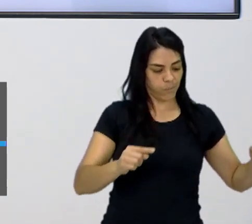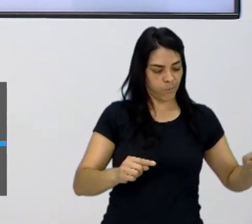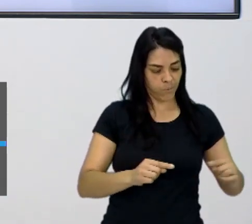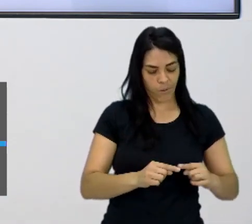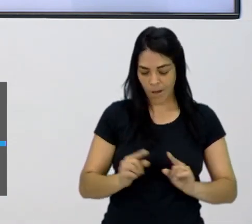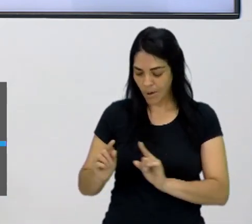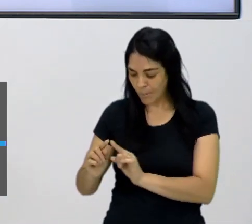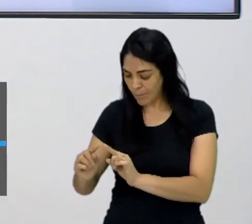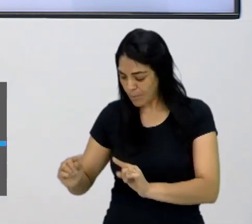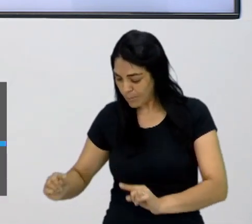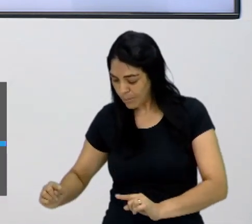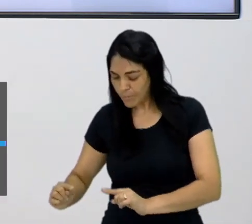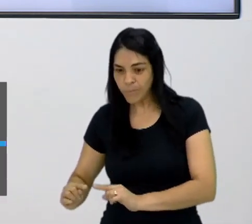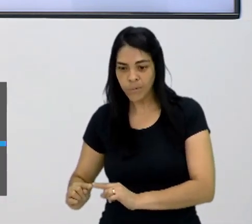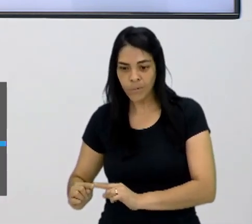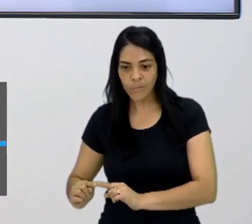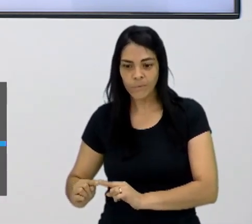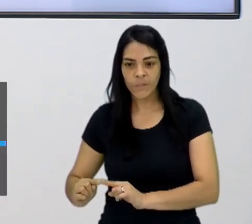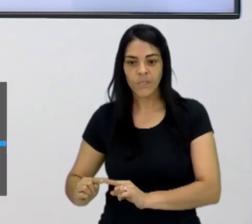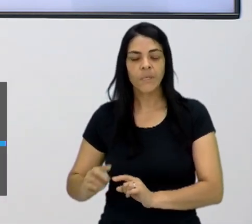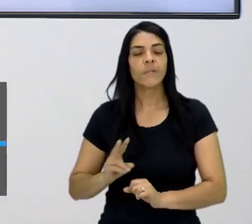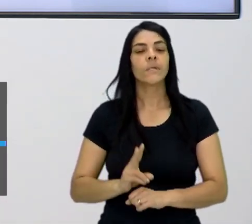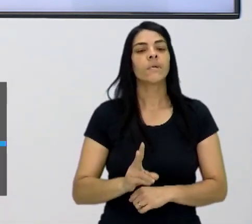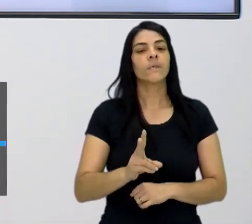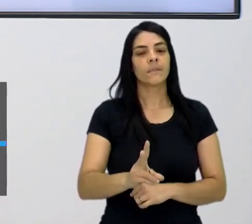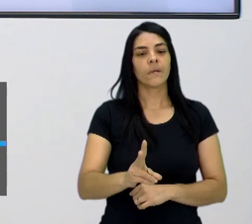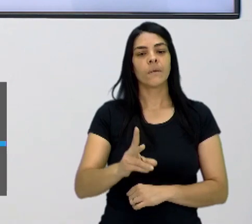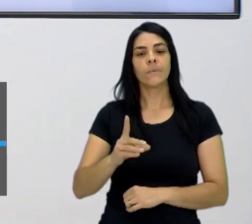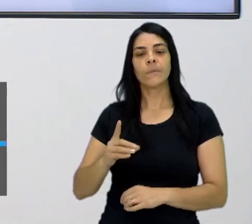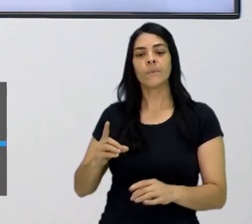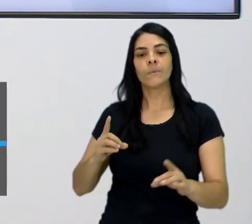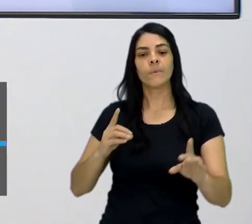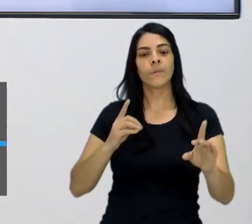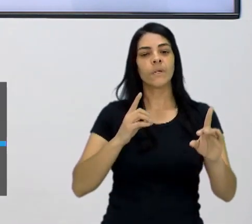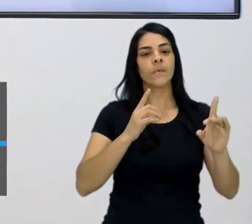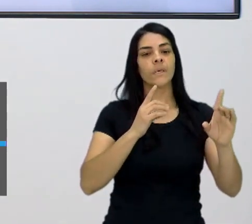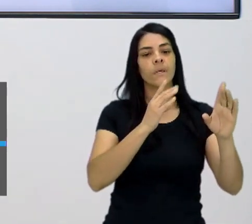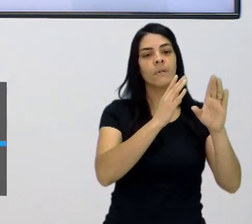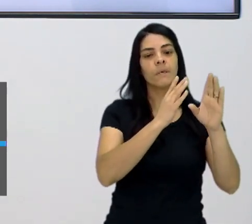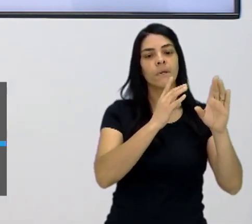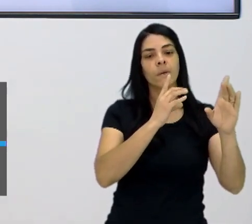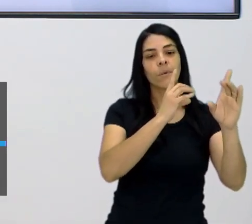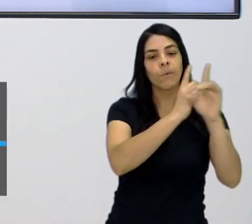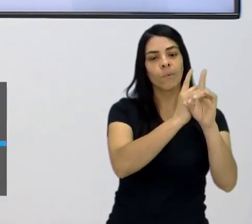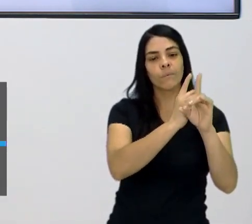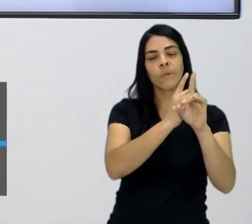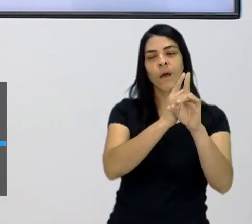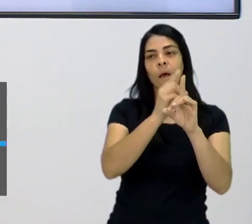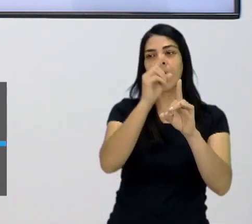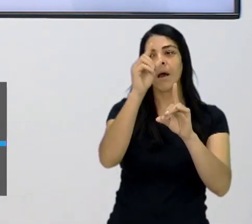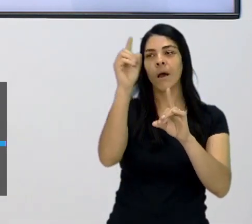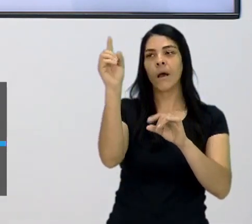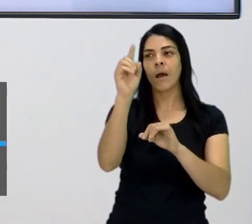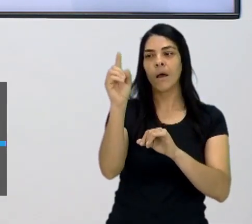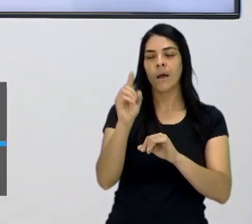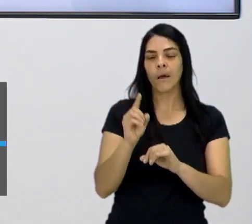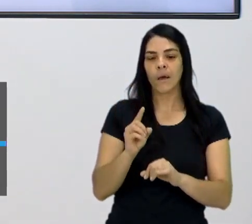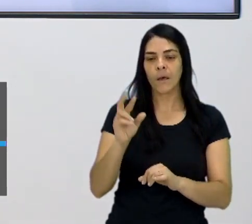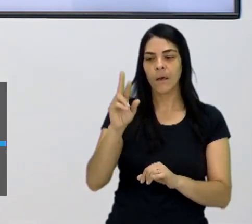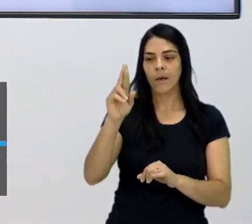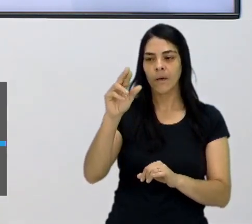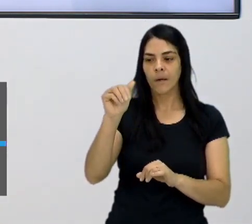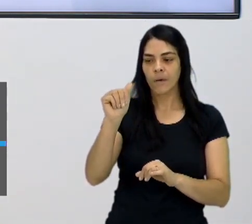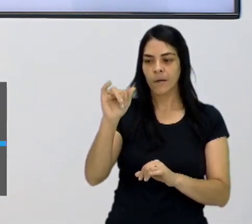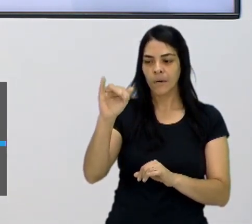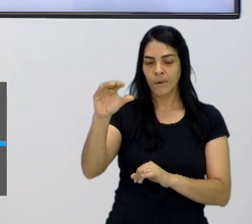certo? Então, sempre que você encontrar raios paralelos, primeira coisa, ó, raios paralelos